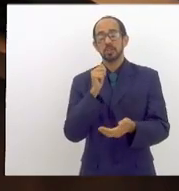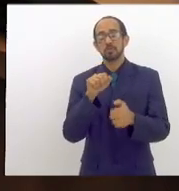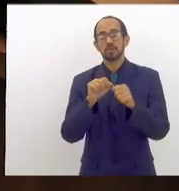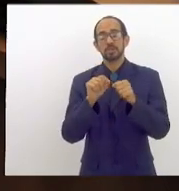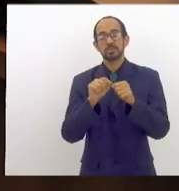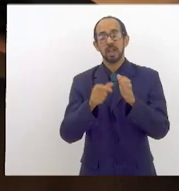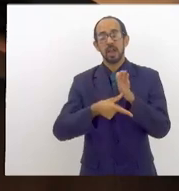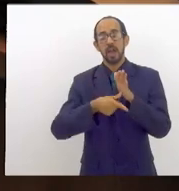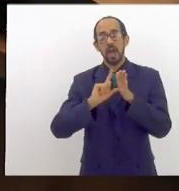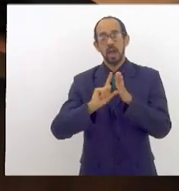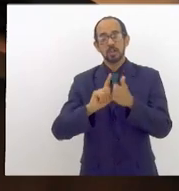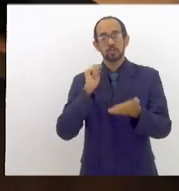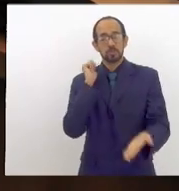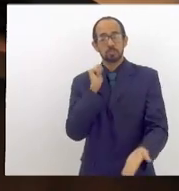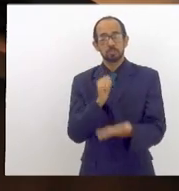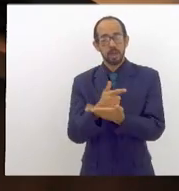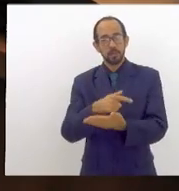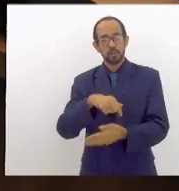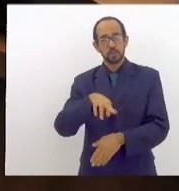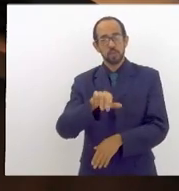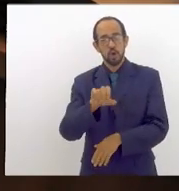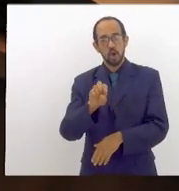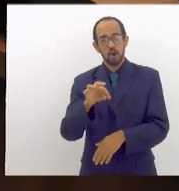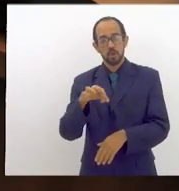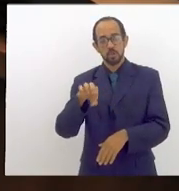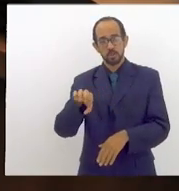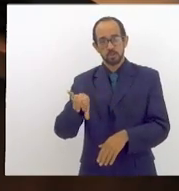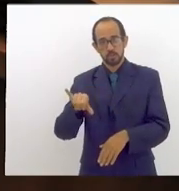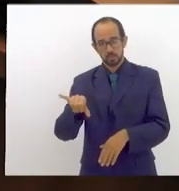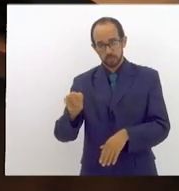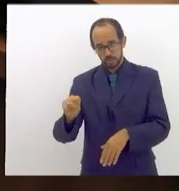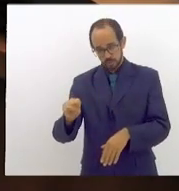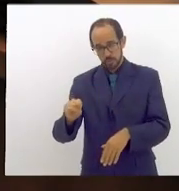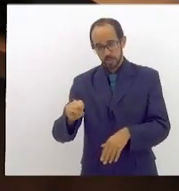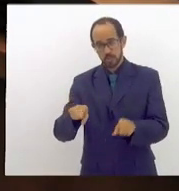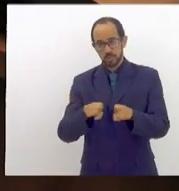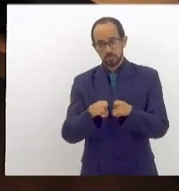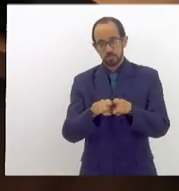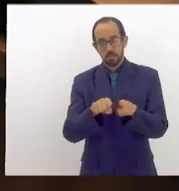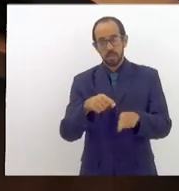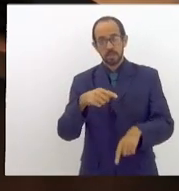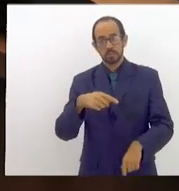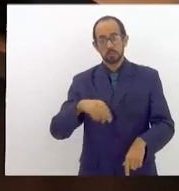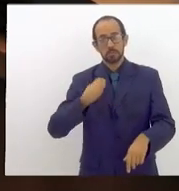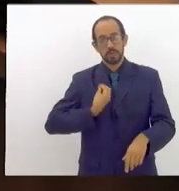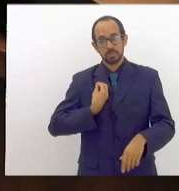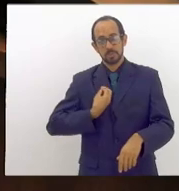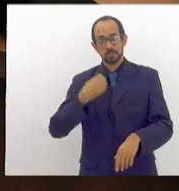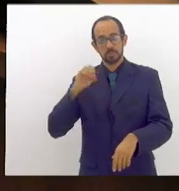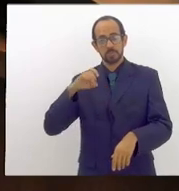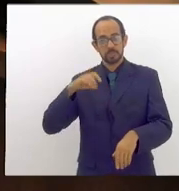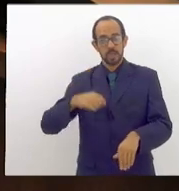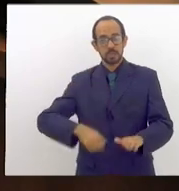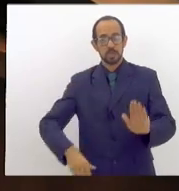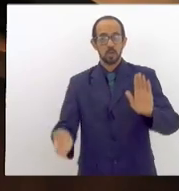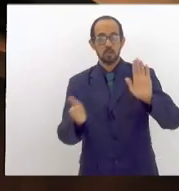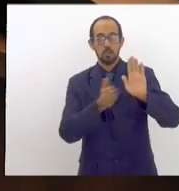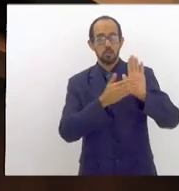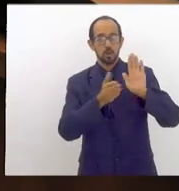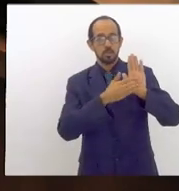e participações especiais e dá como compromisso de pagamento